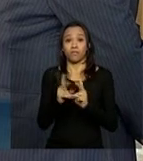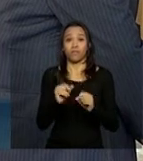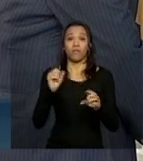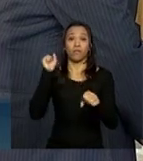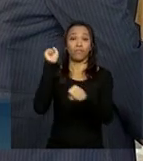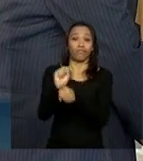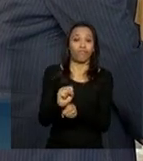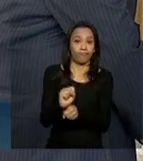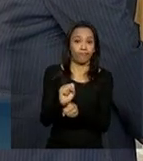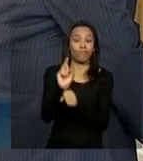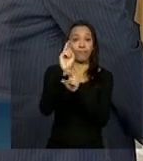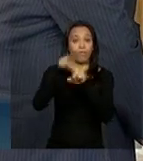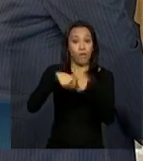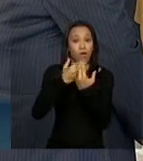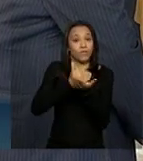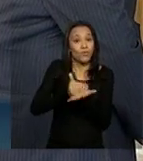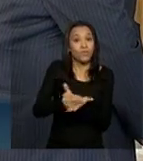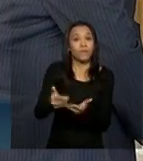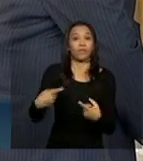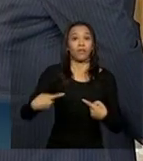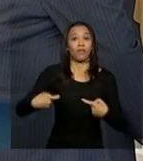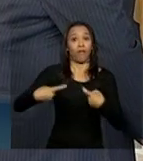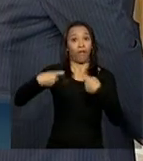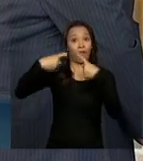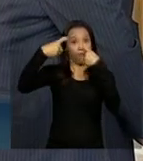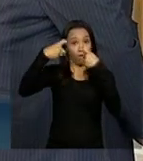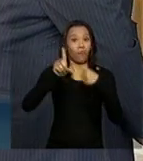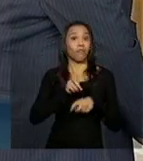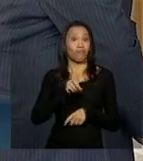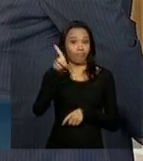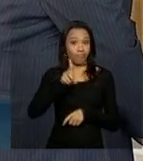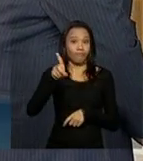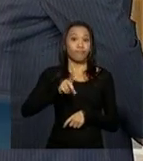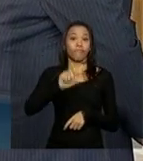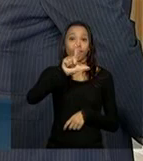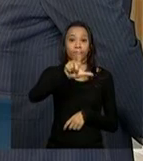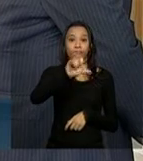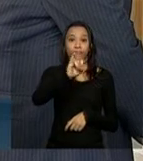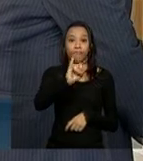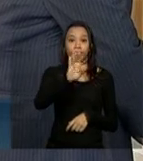o início da guerra civil lá na Líbia.